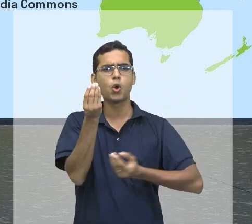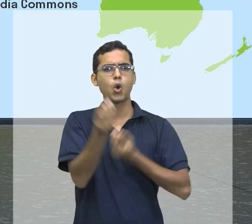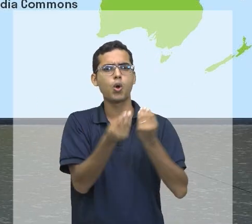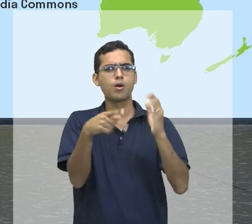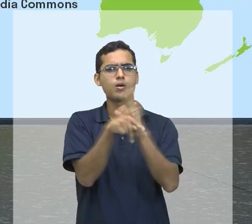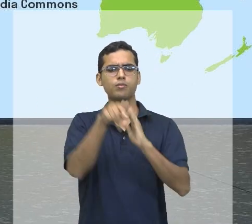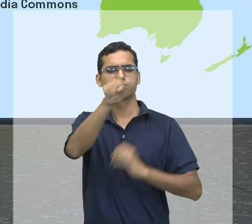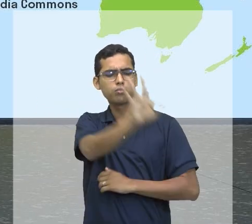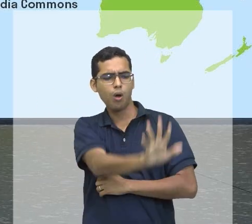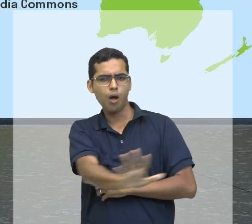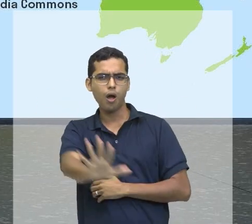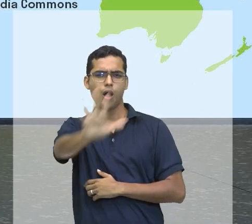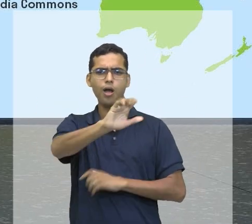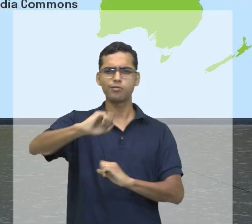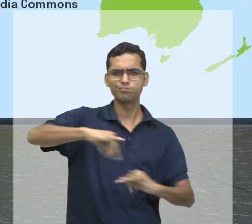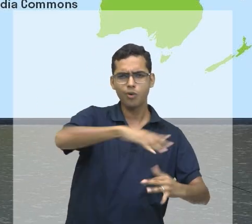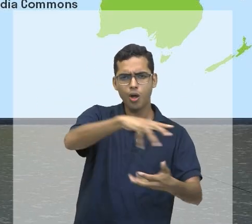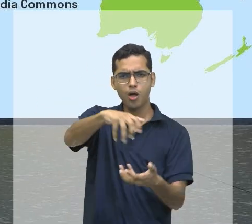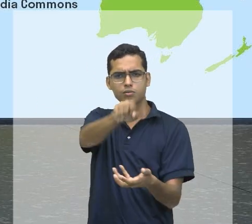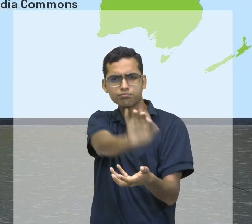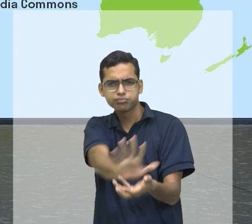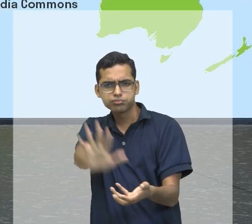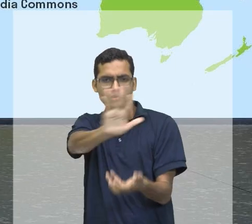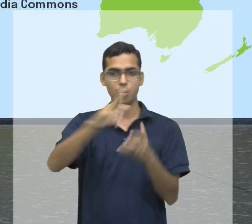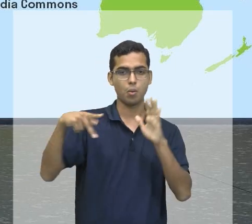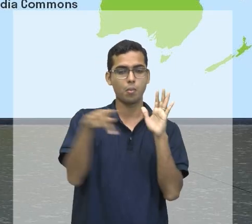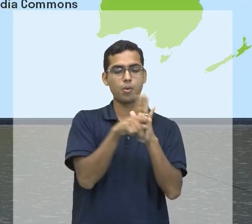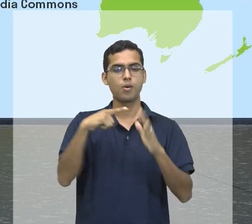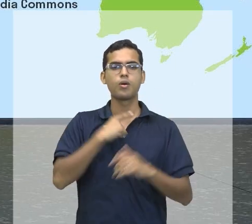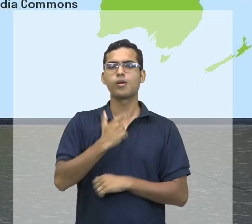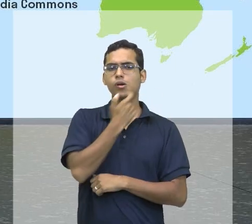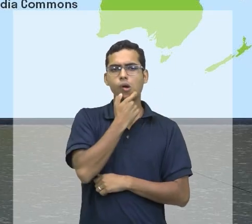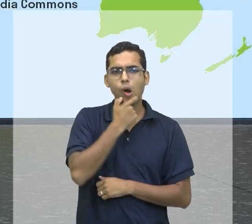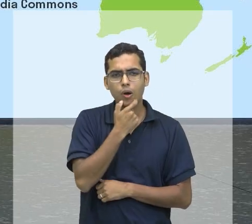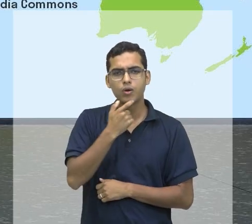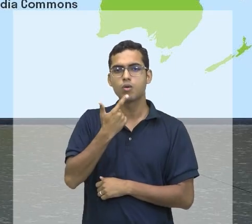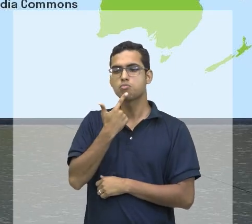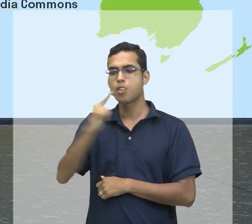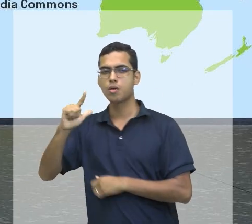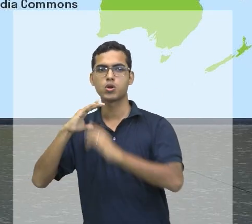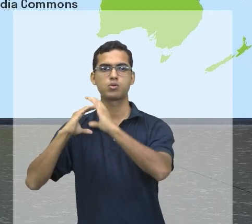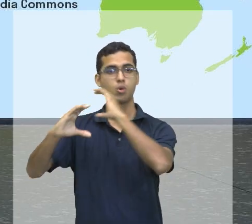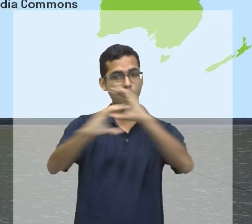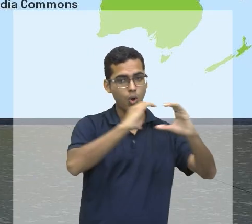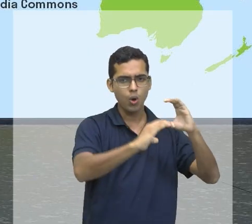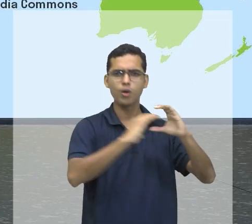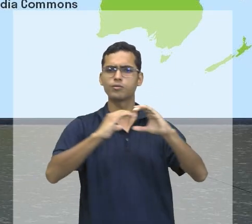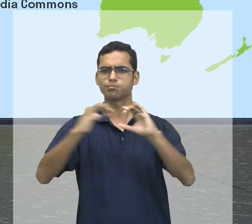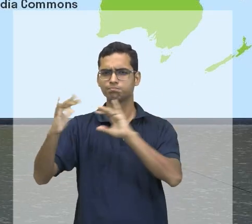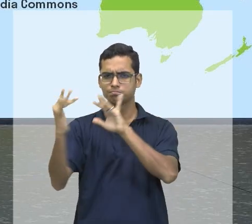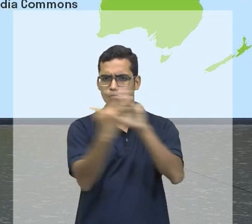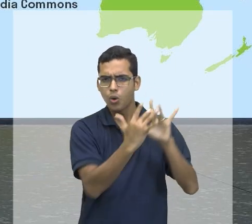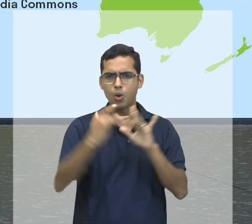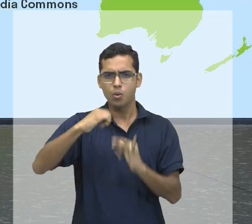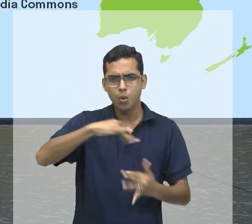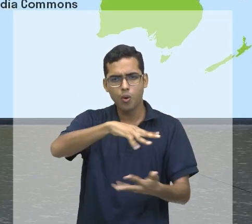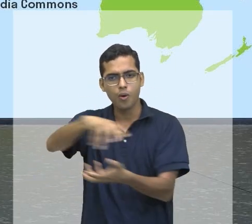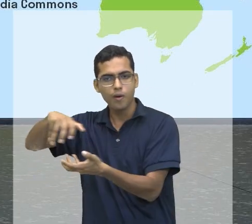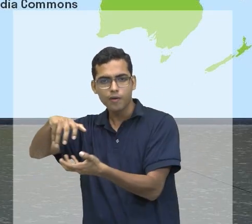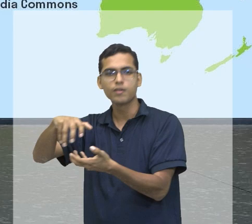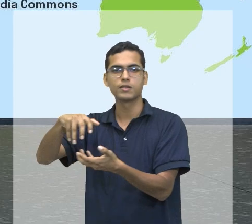panorama geral sobre a língua inglesa como língua franca, ou seja, a língua inglesa como uma língua